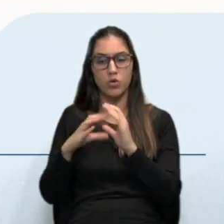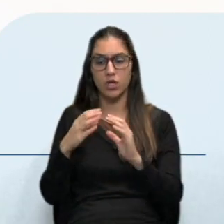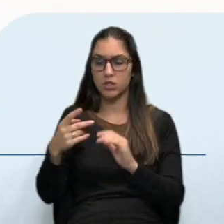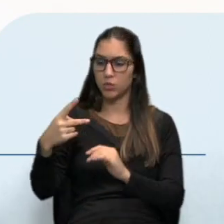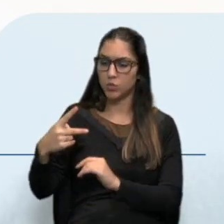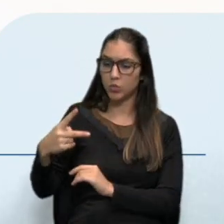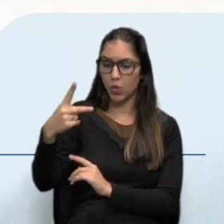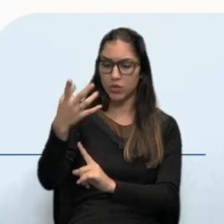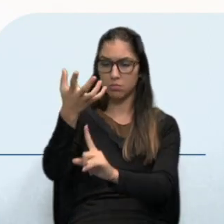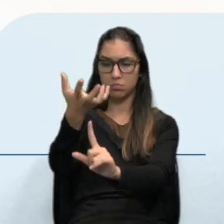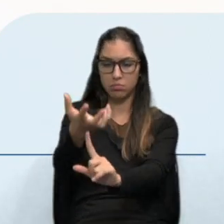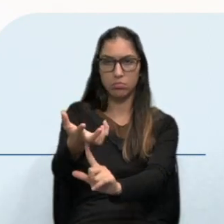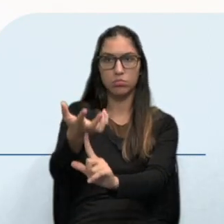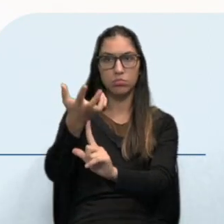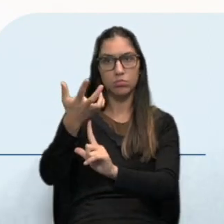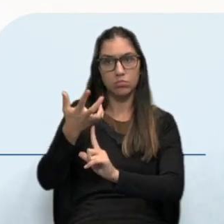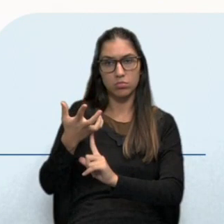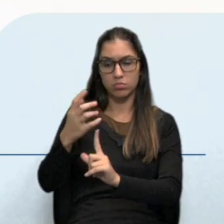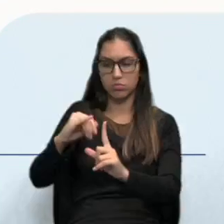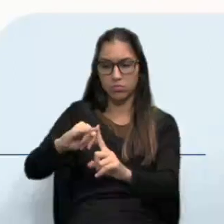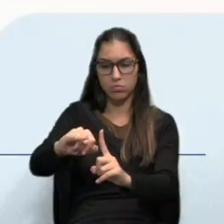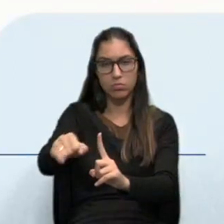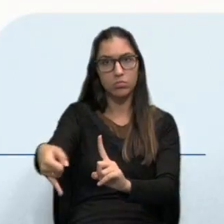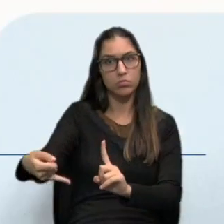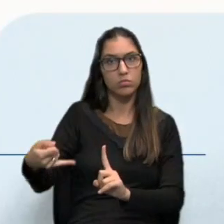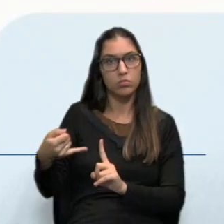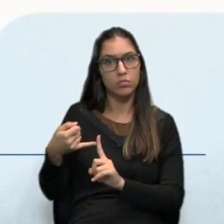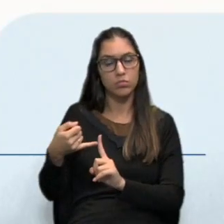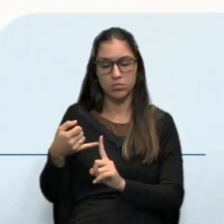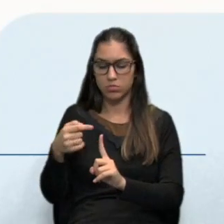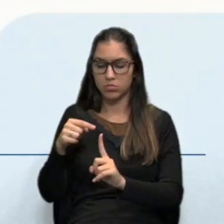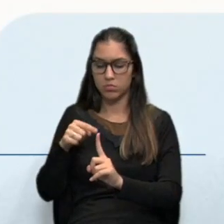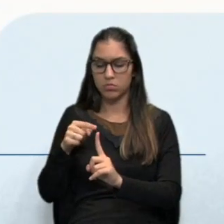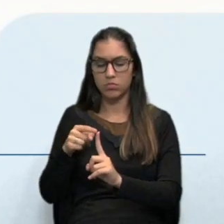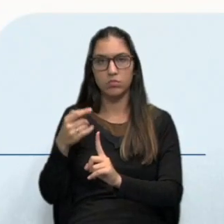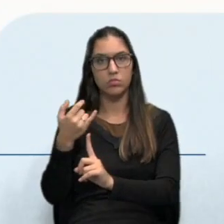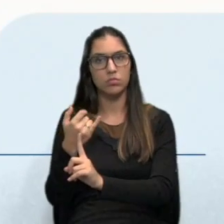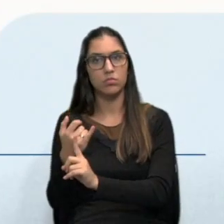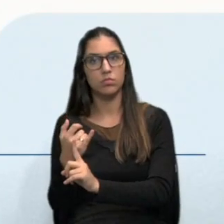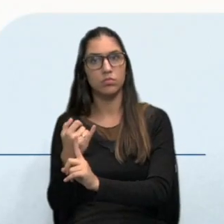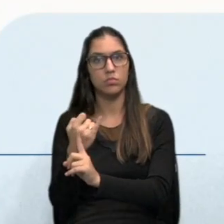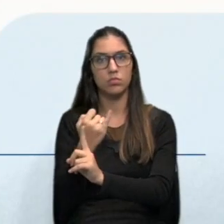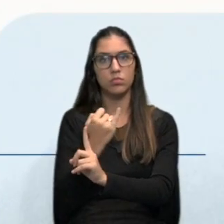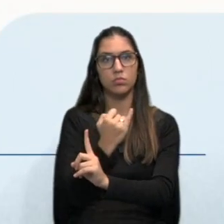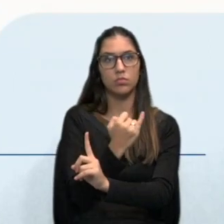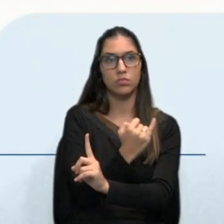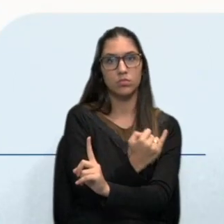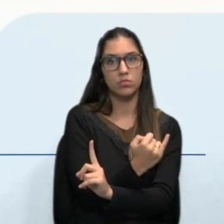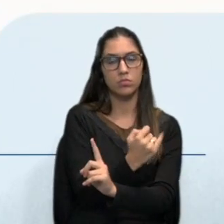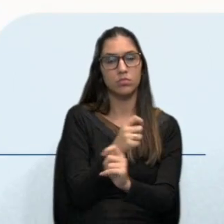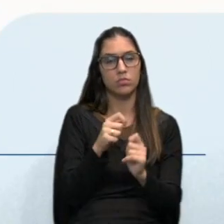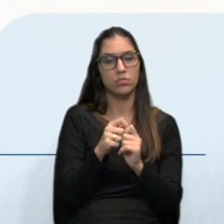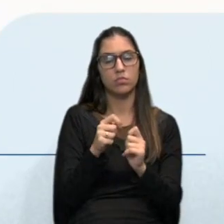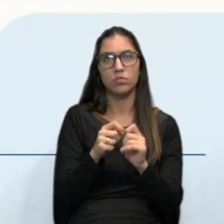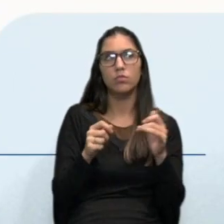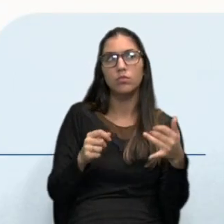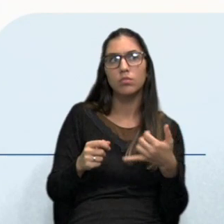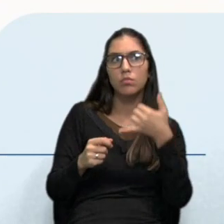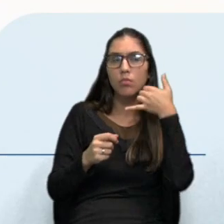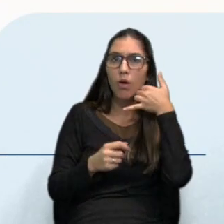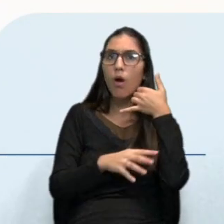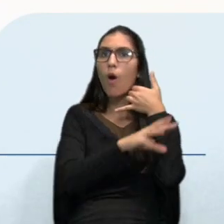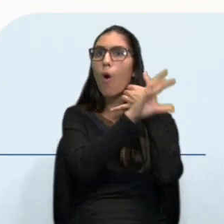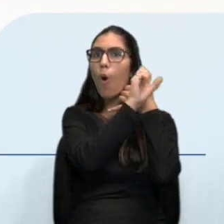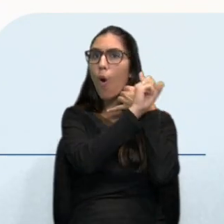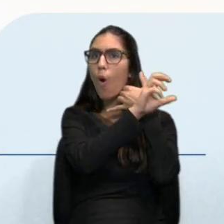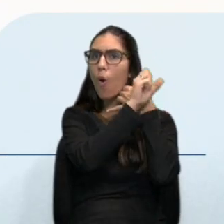duas estações radiobase, de duas ERB, foi que a comunicação conseguiu ser concretizada. Por